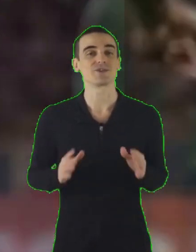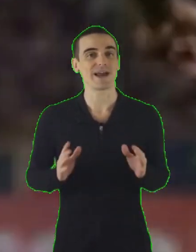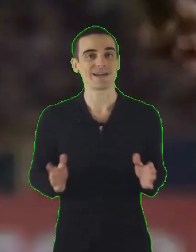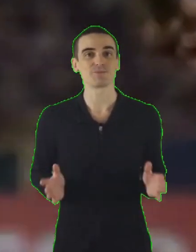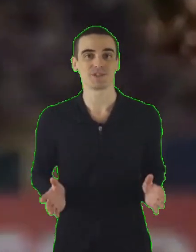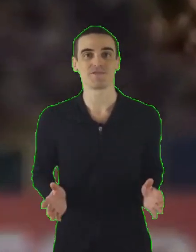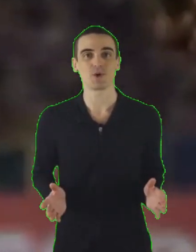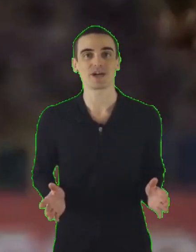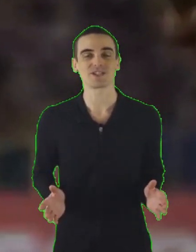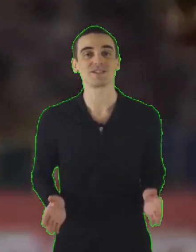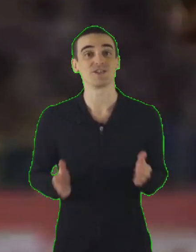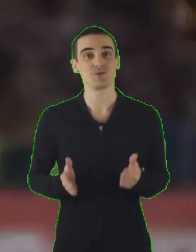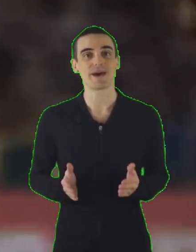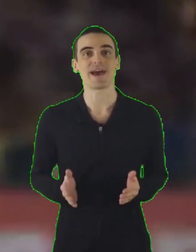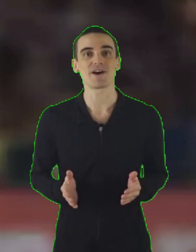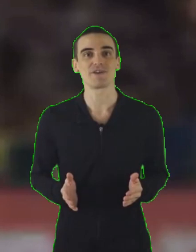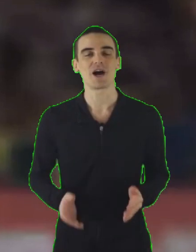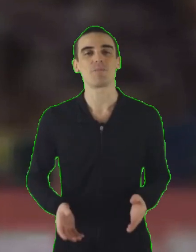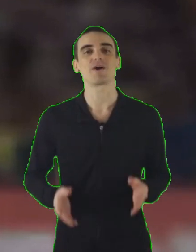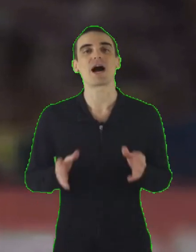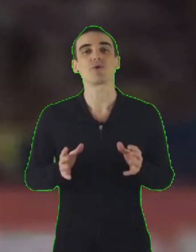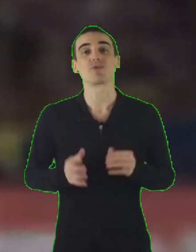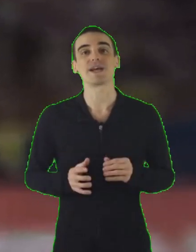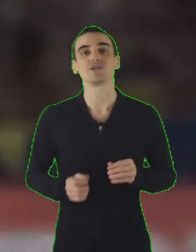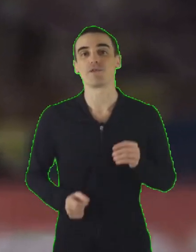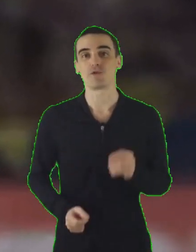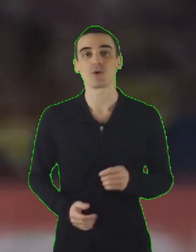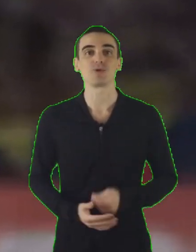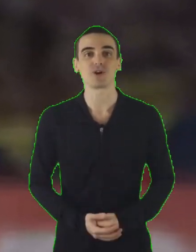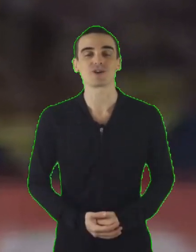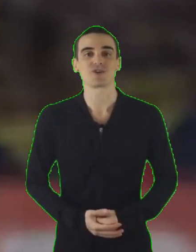o volante Lucas Romero, do Independiente, da Argentina, por US$ 1 milhão,